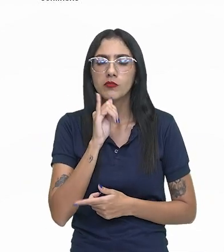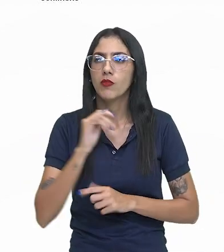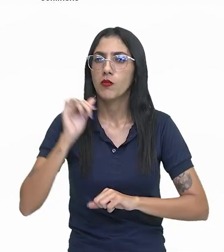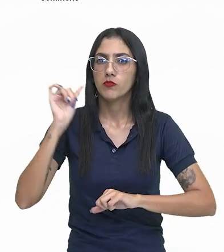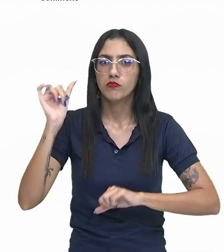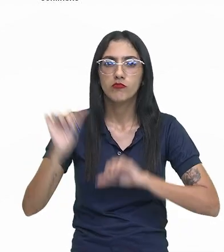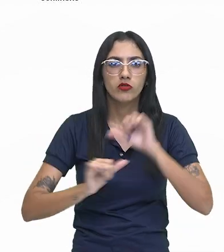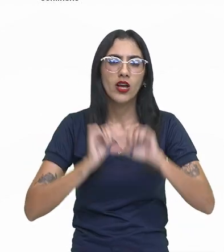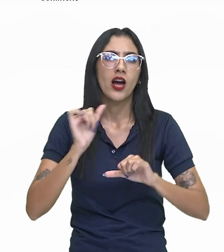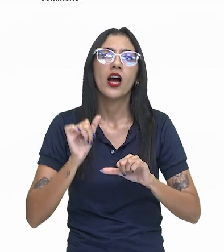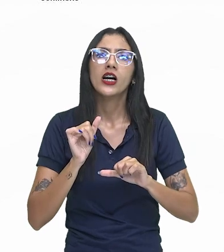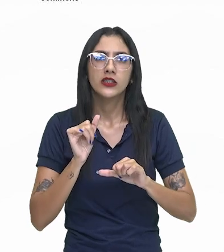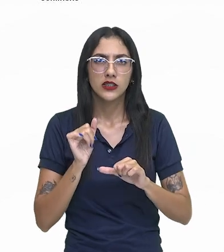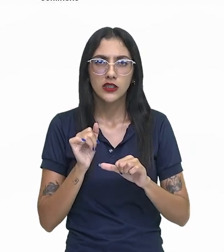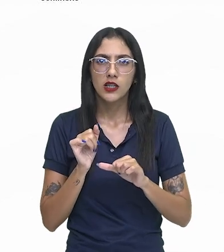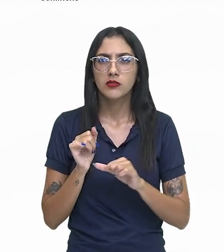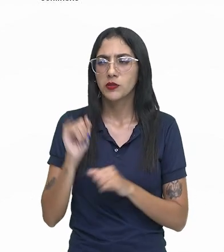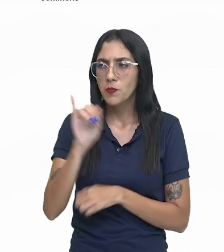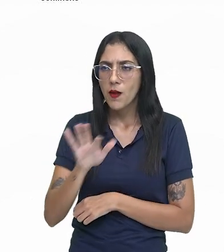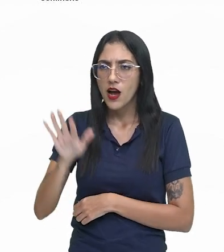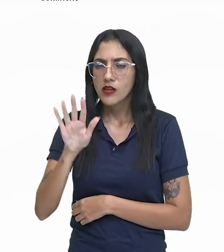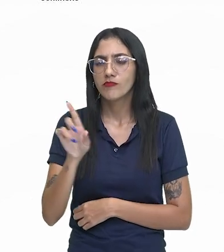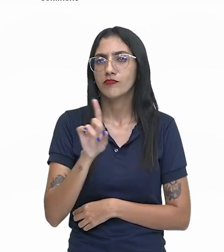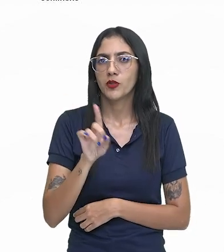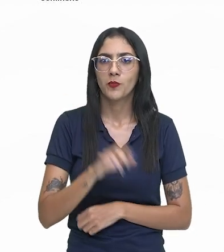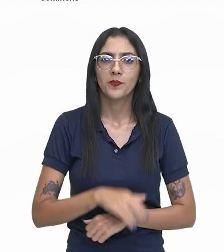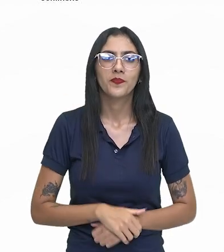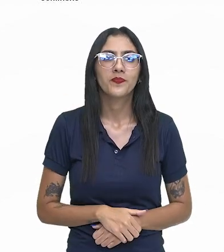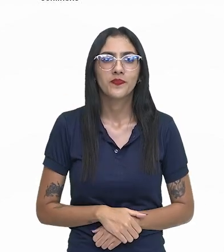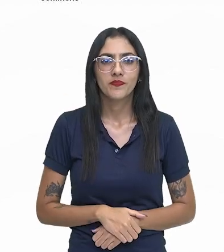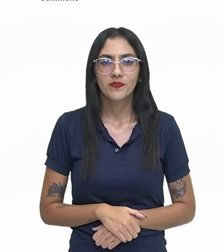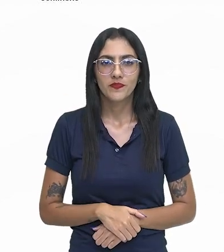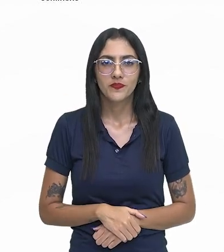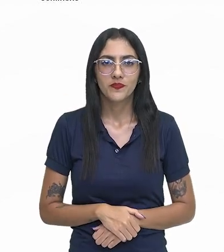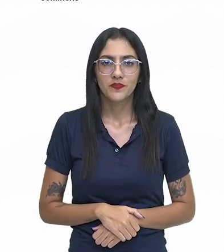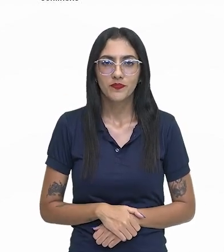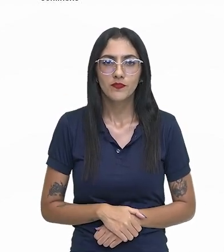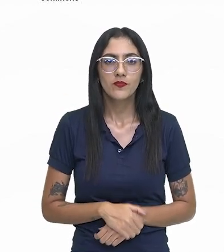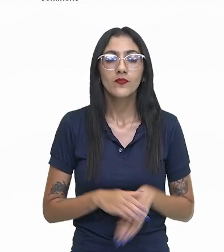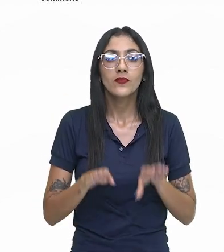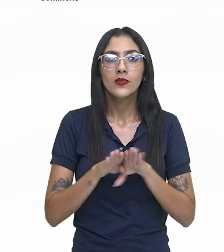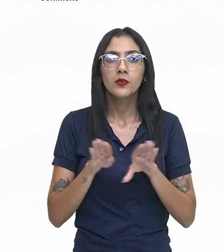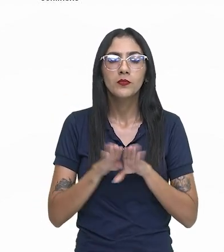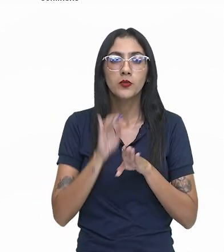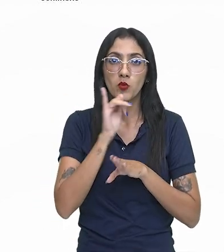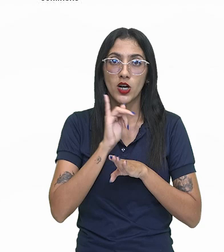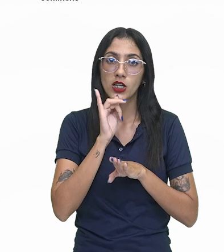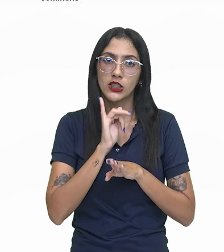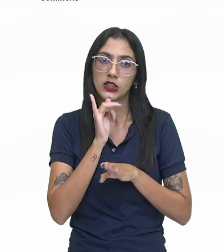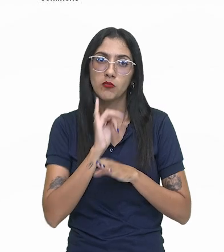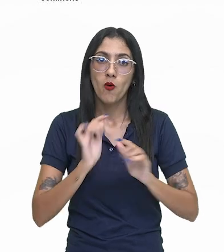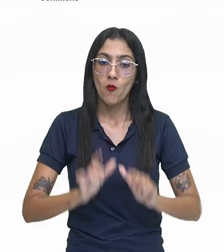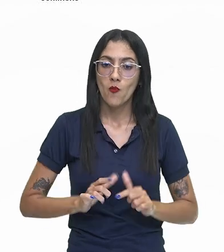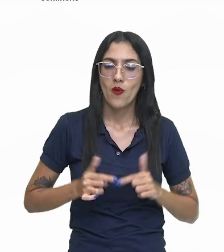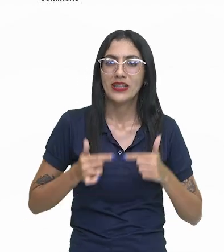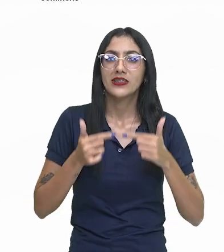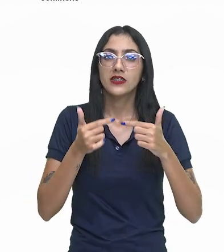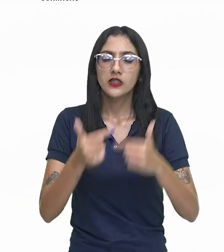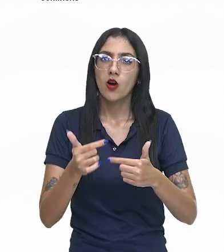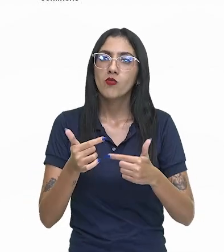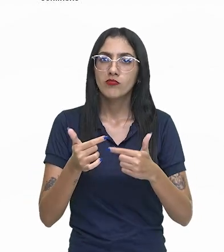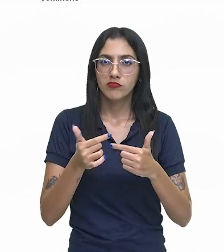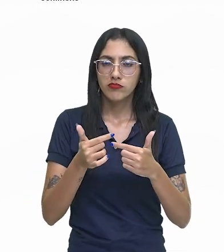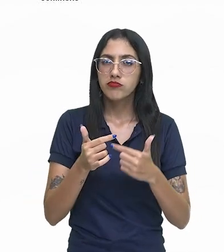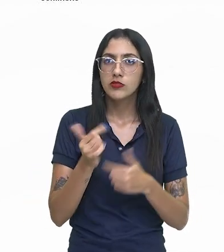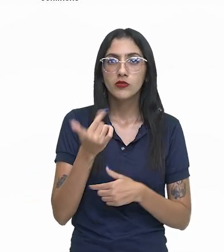coisas da forma como elas são. A realidade imediata e não imaginada,